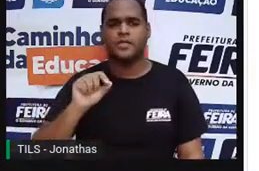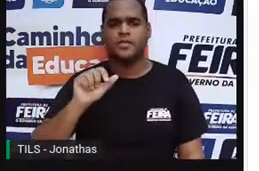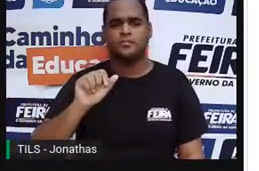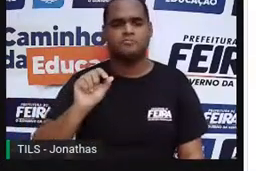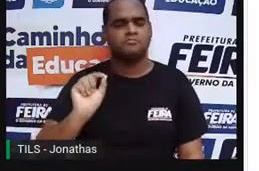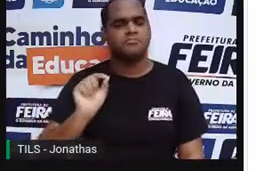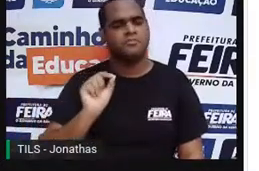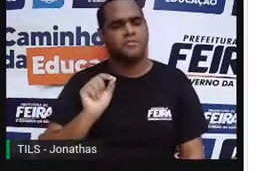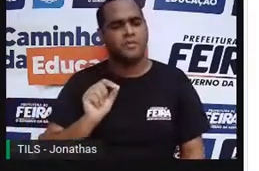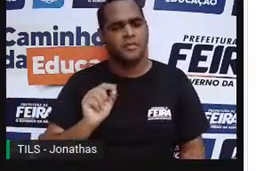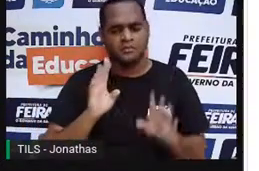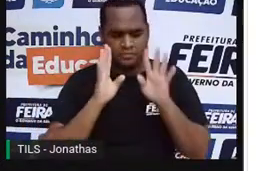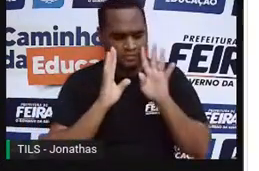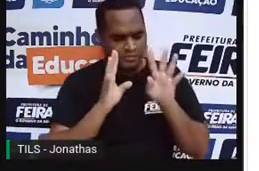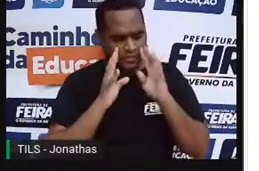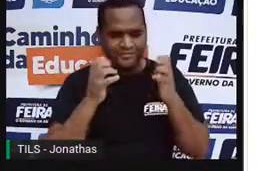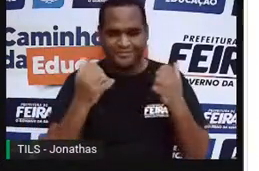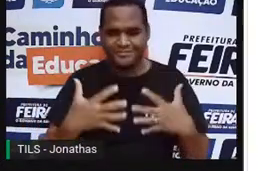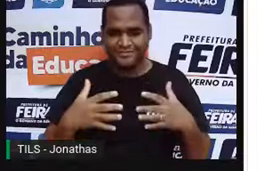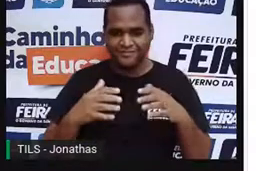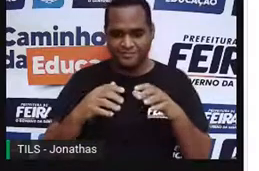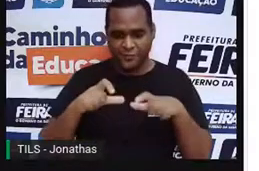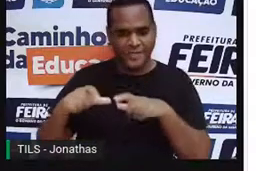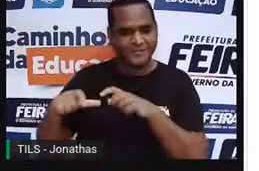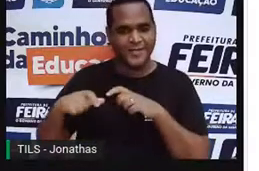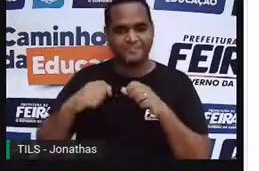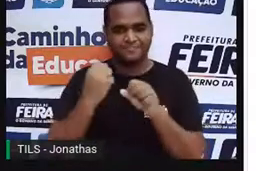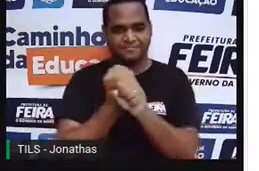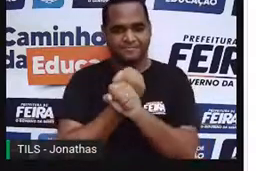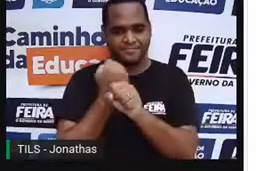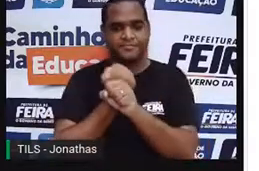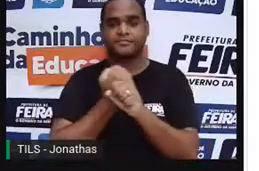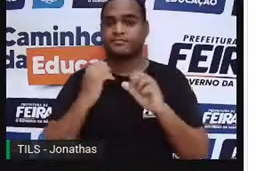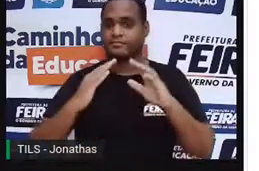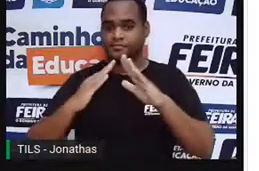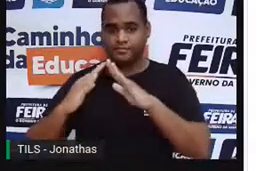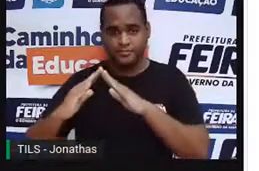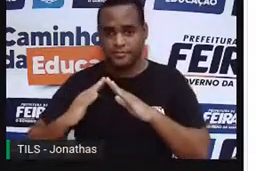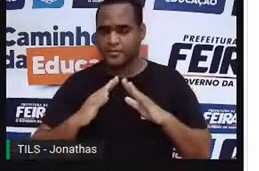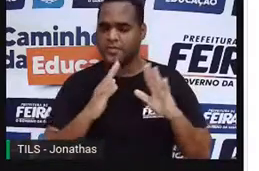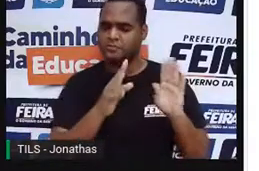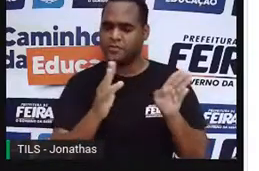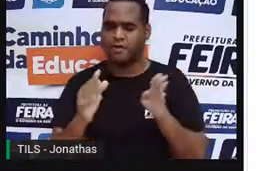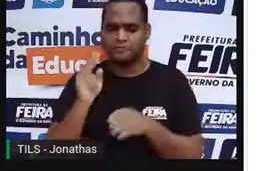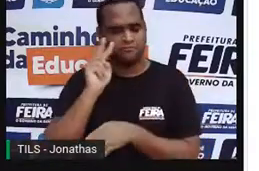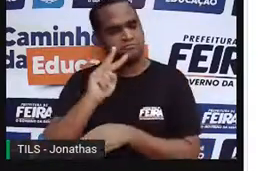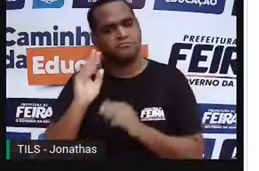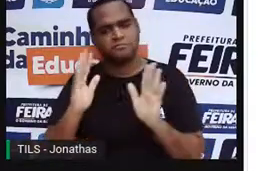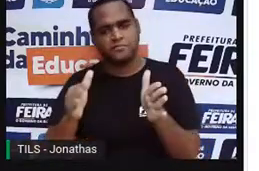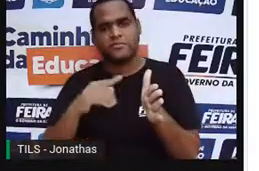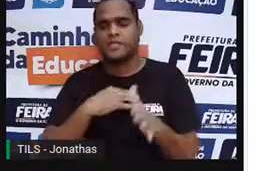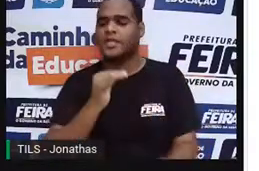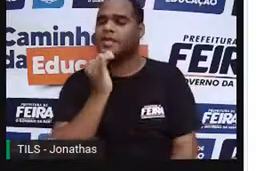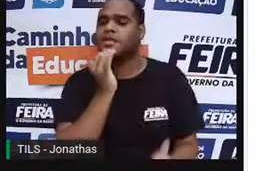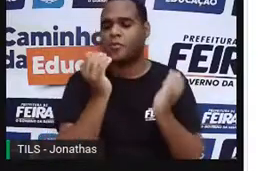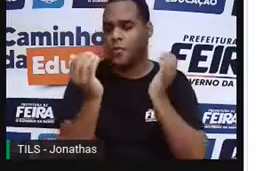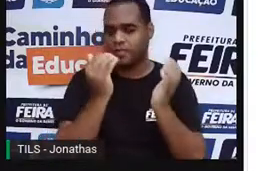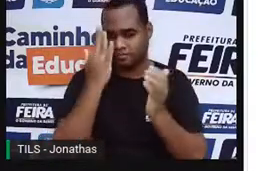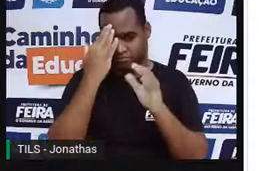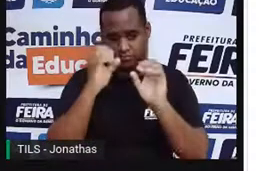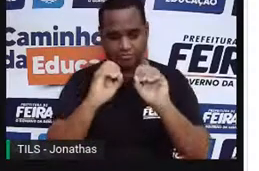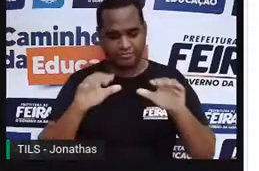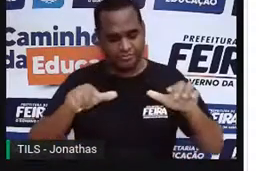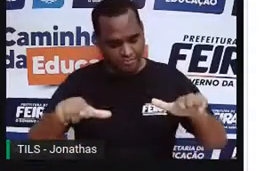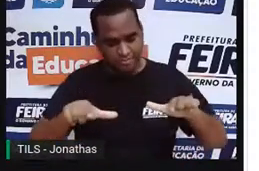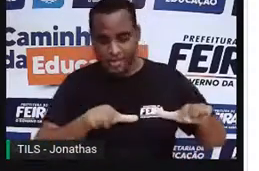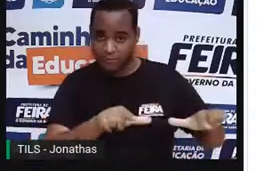disso eu vou te dar uma pista em construção de casas Você já ouviu falar disso tá por exemplo a quantidade de